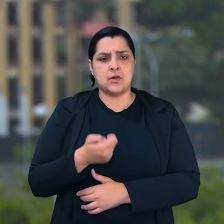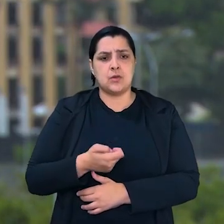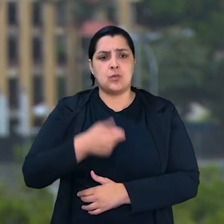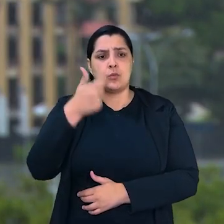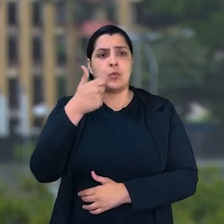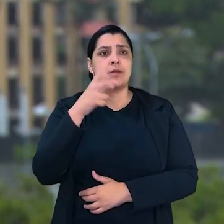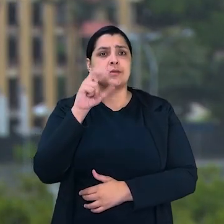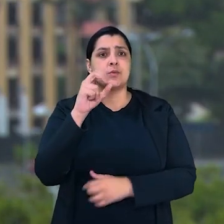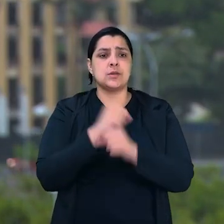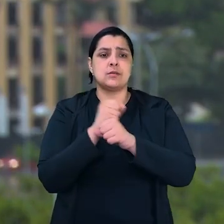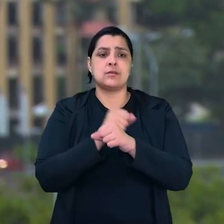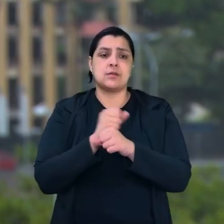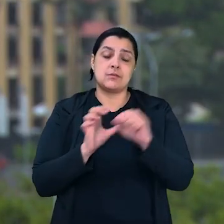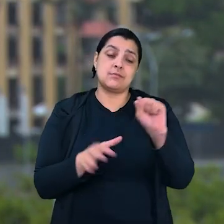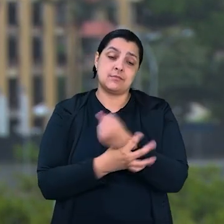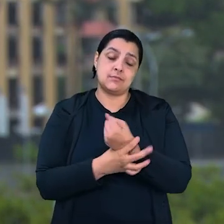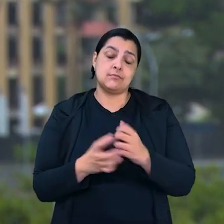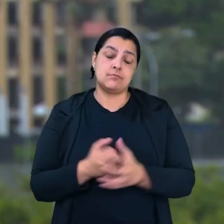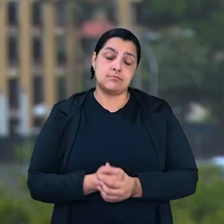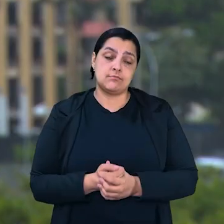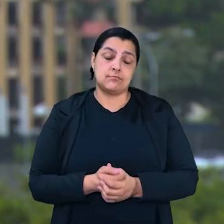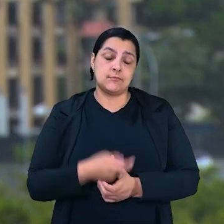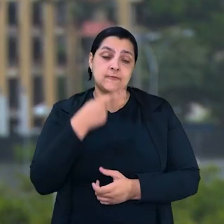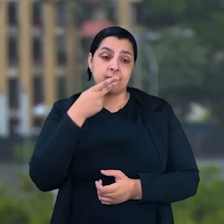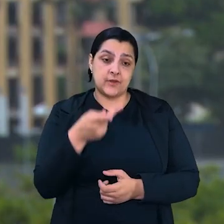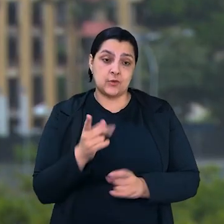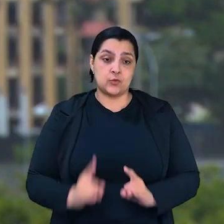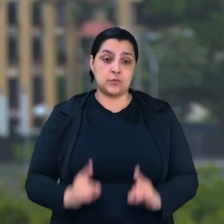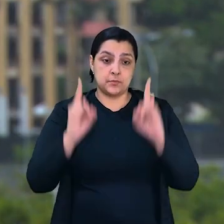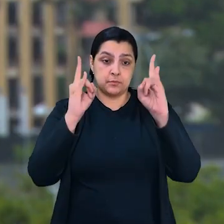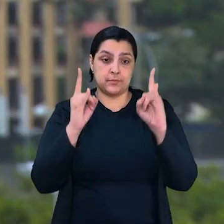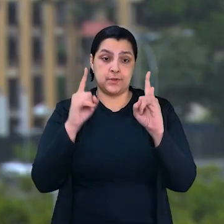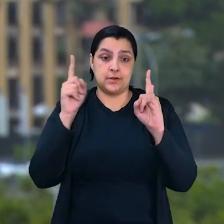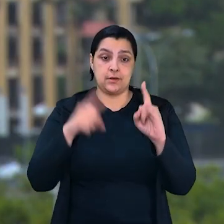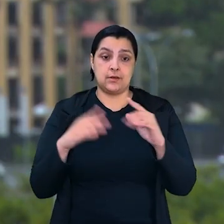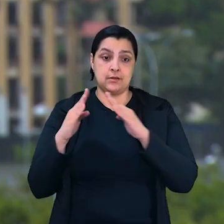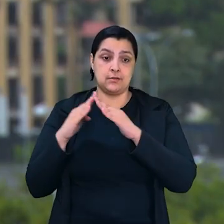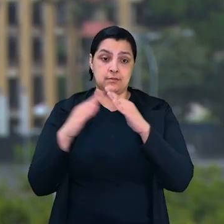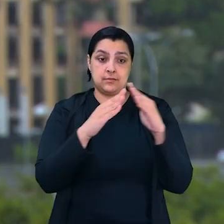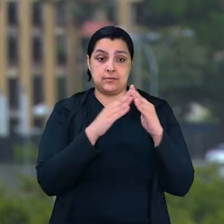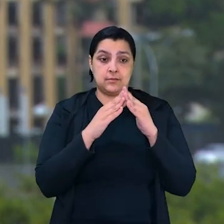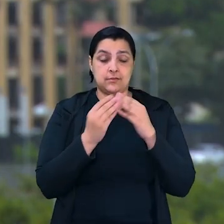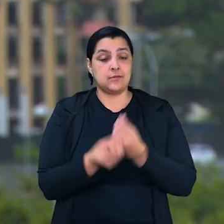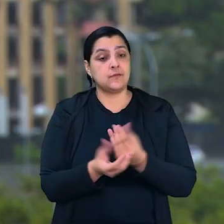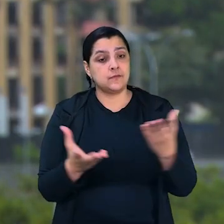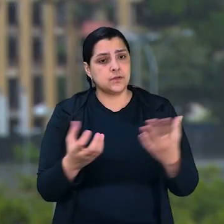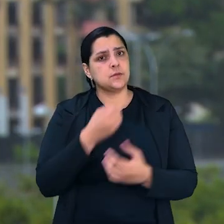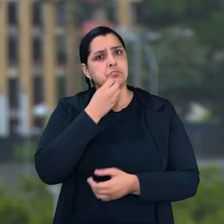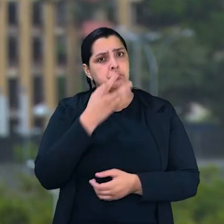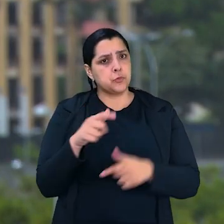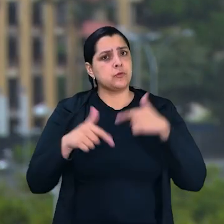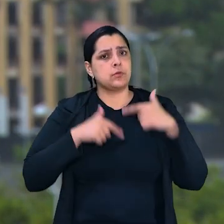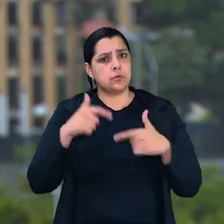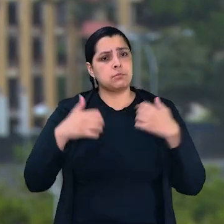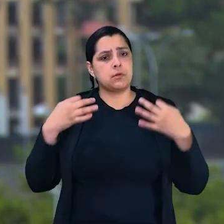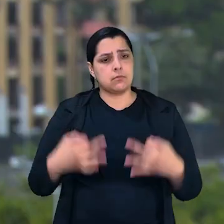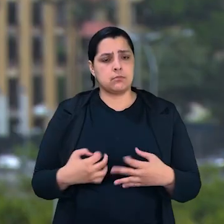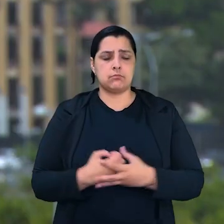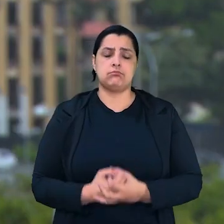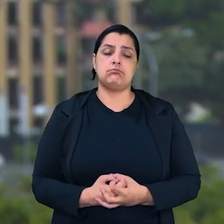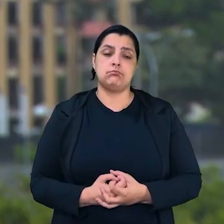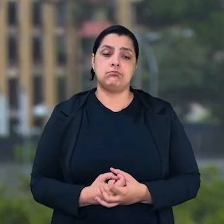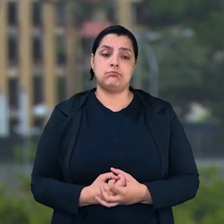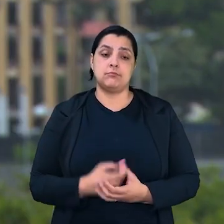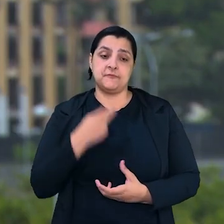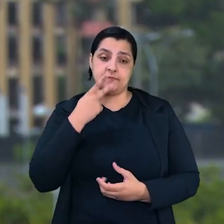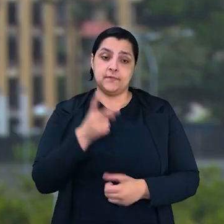meio século de atuação no setor de segurança. Alegou também que os prédios eram residenciais e ofereciam boas condições de